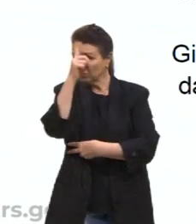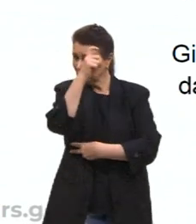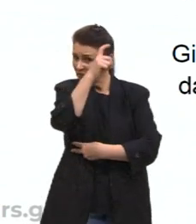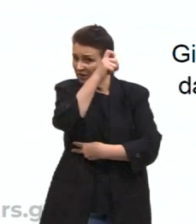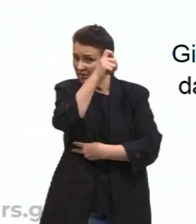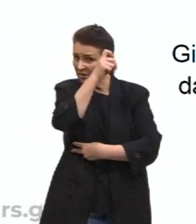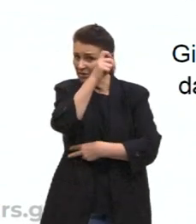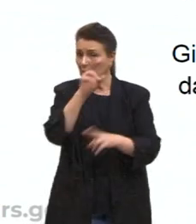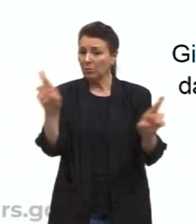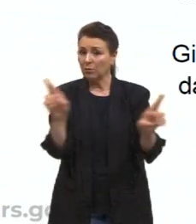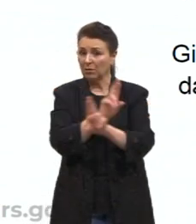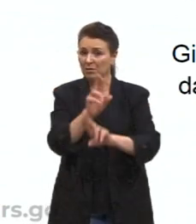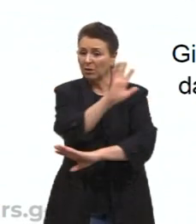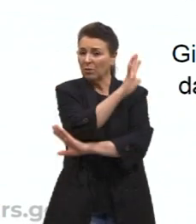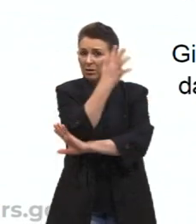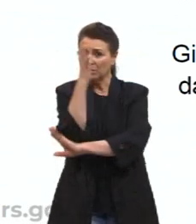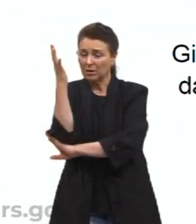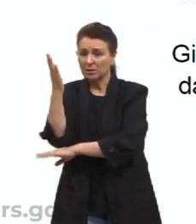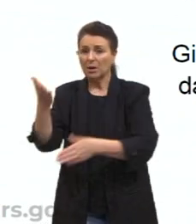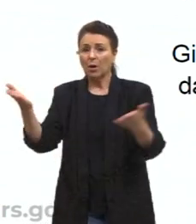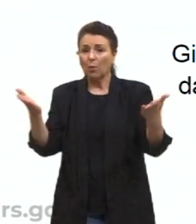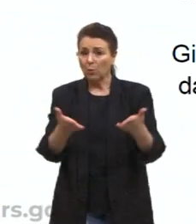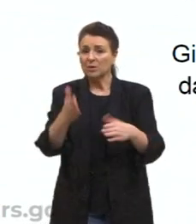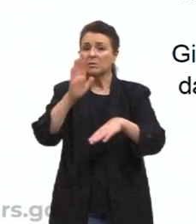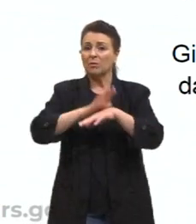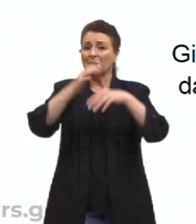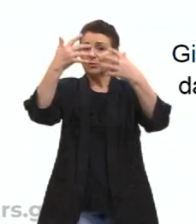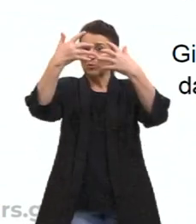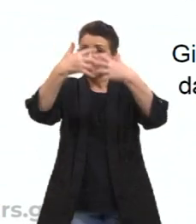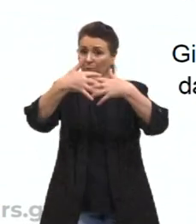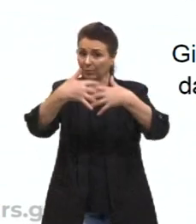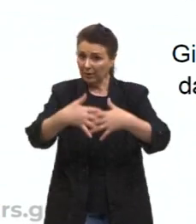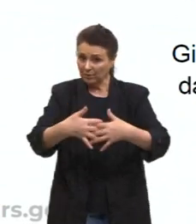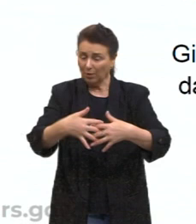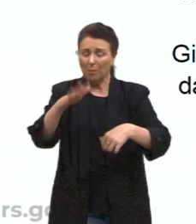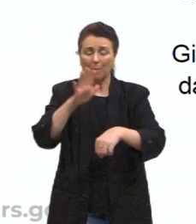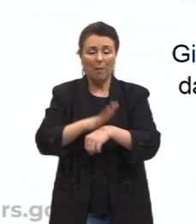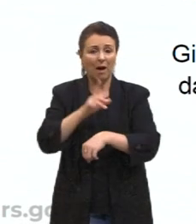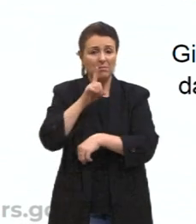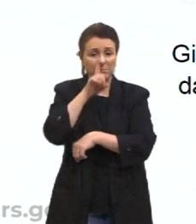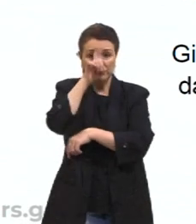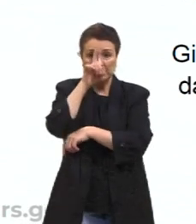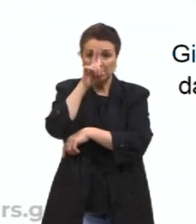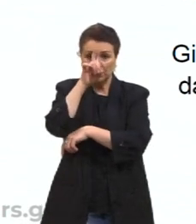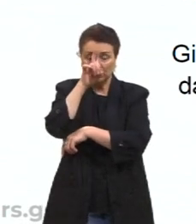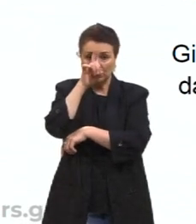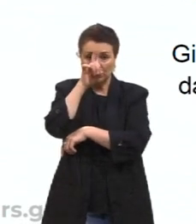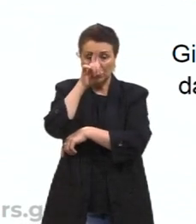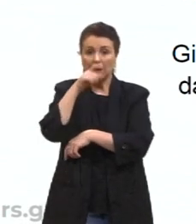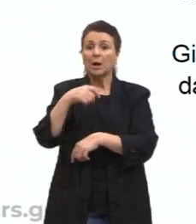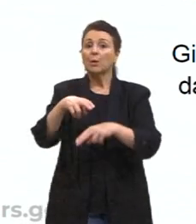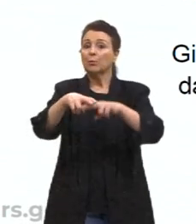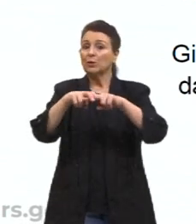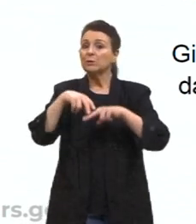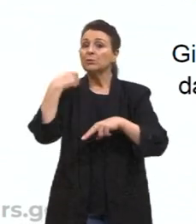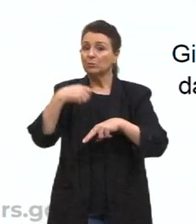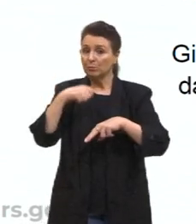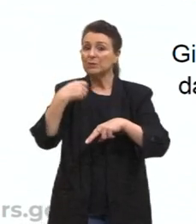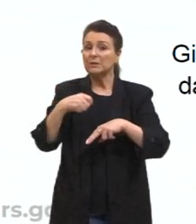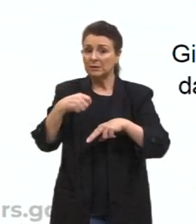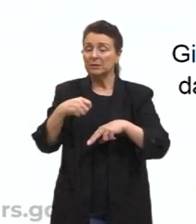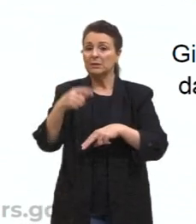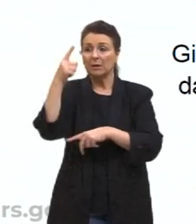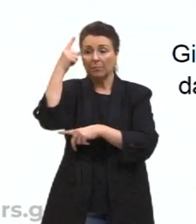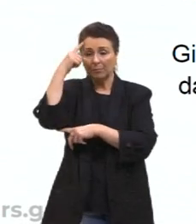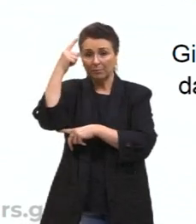são hoje são muito mais complexos né são muito mais perigosos e exigem uma outra forma de enfrentá-los e